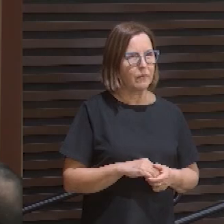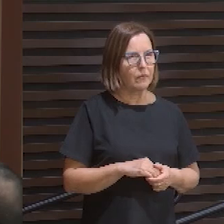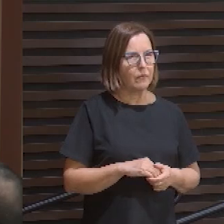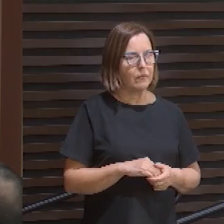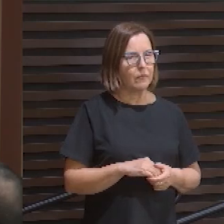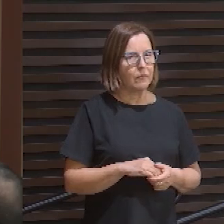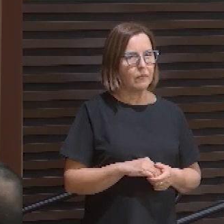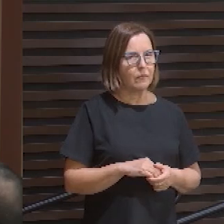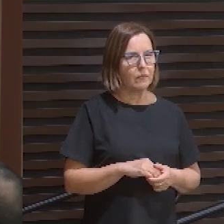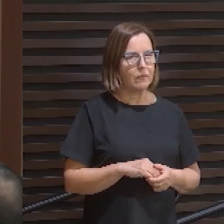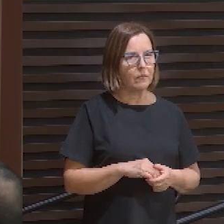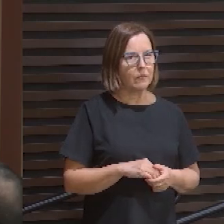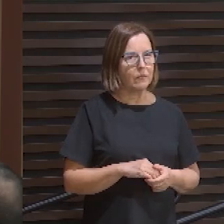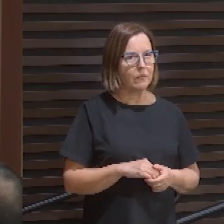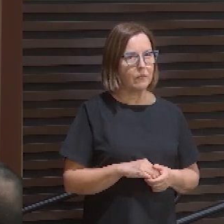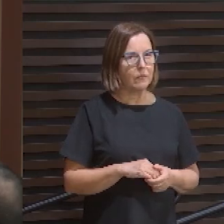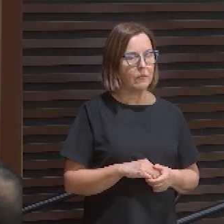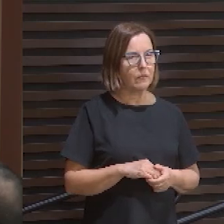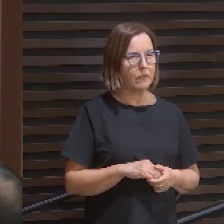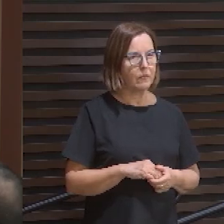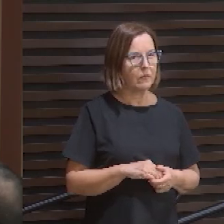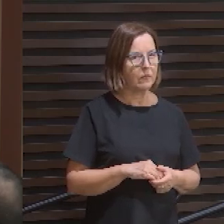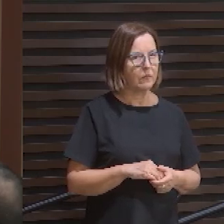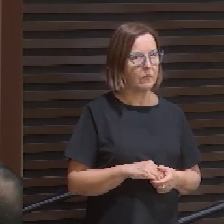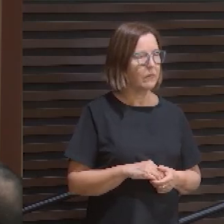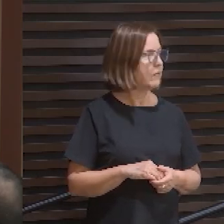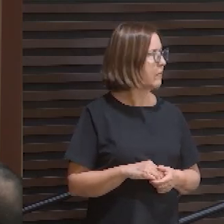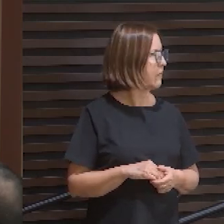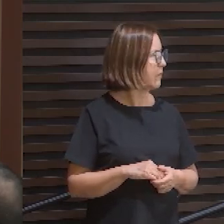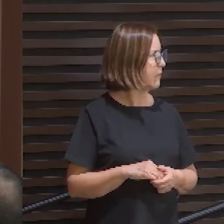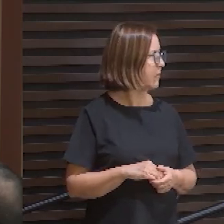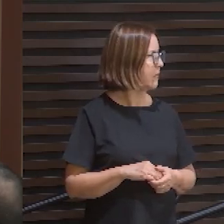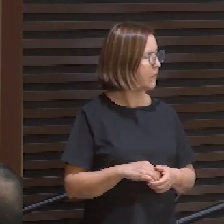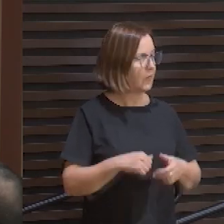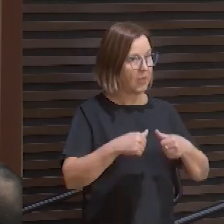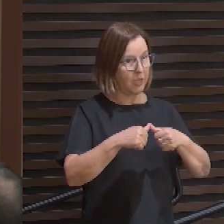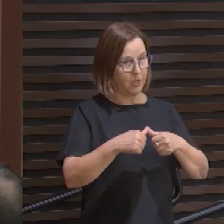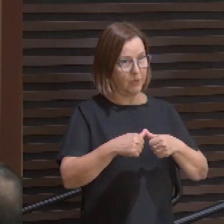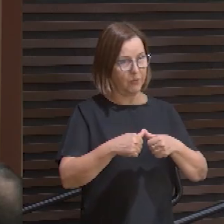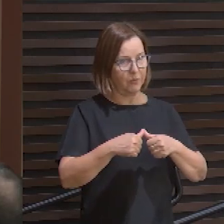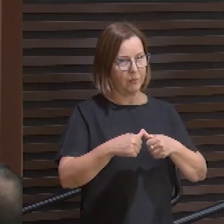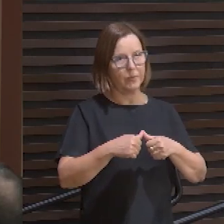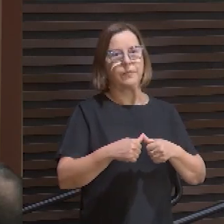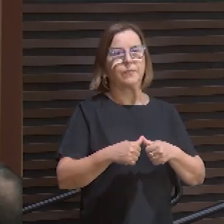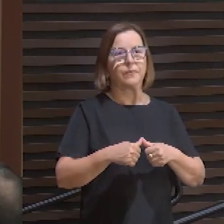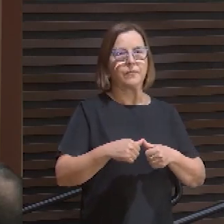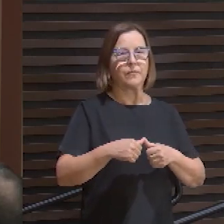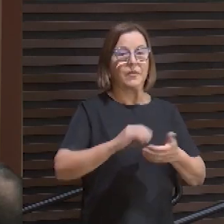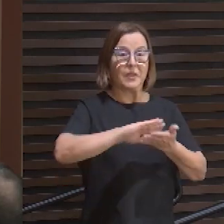Isso quebrou, inclusive, o pensamento do Einstein.